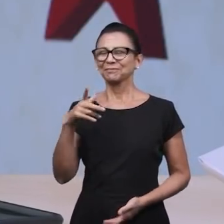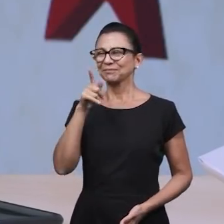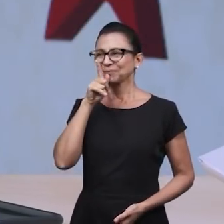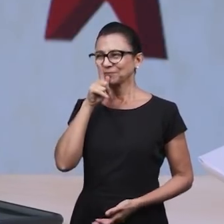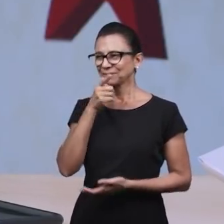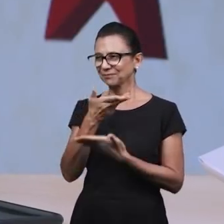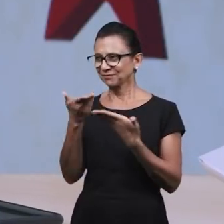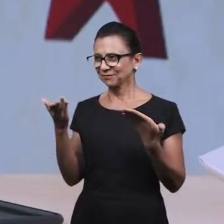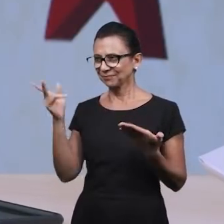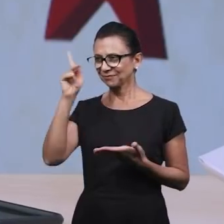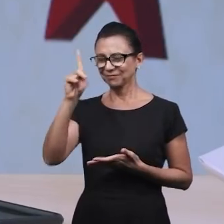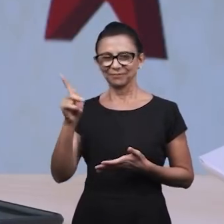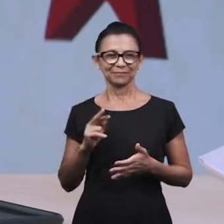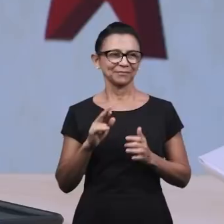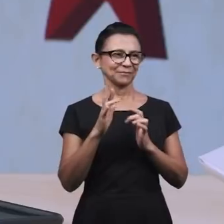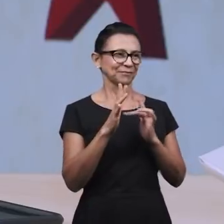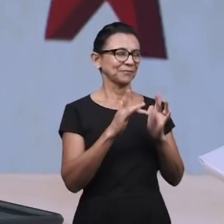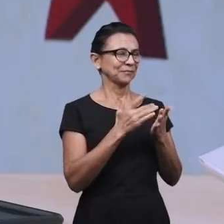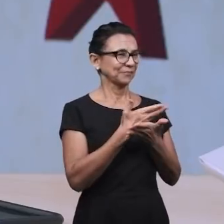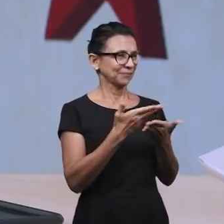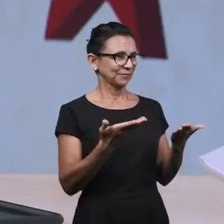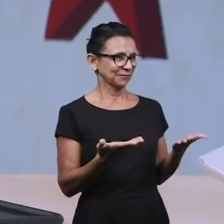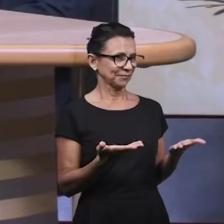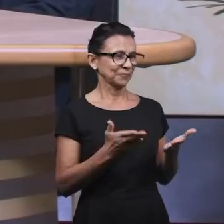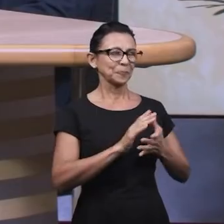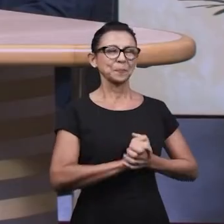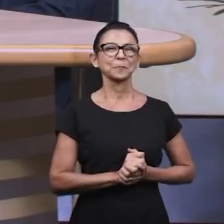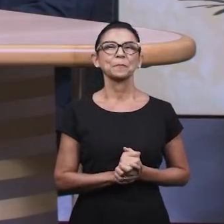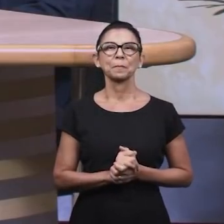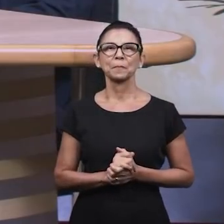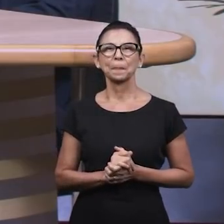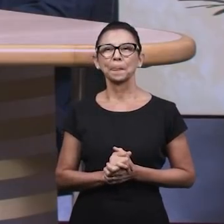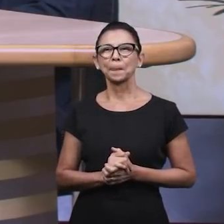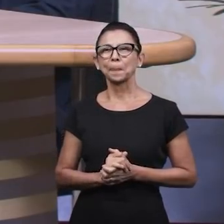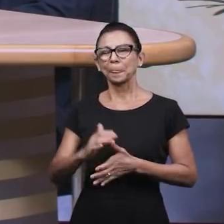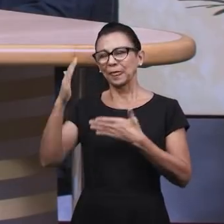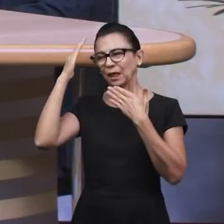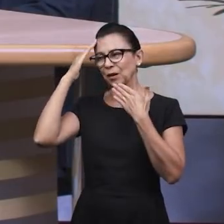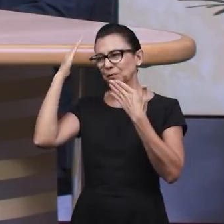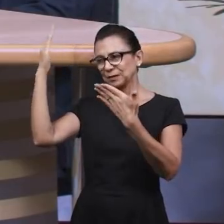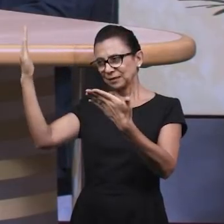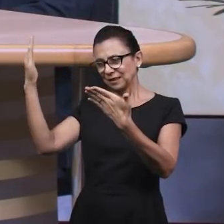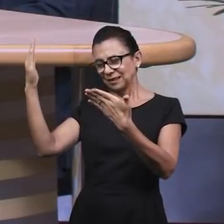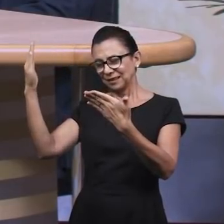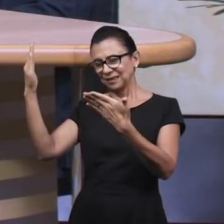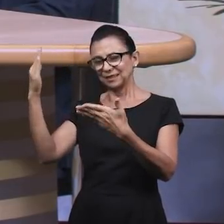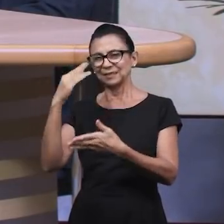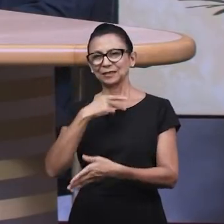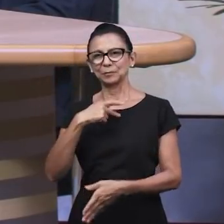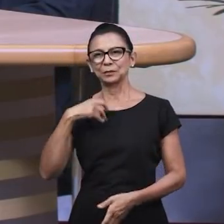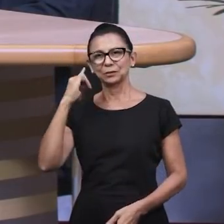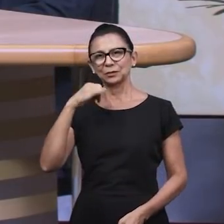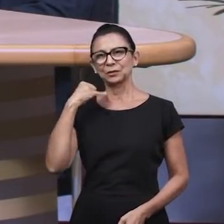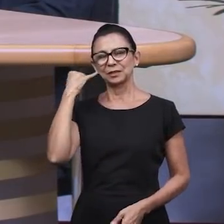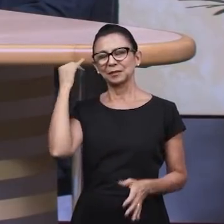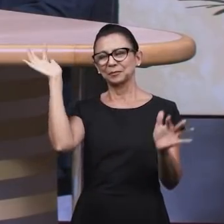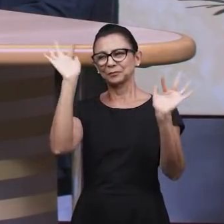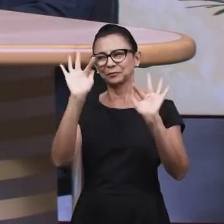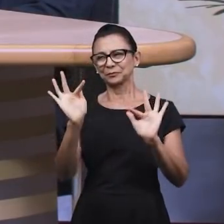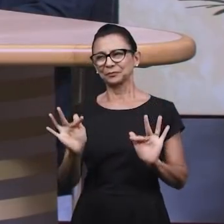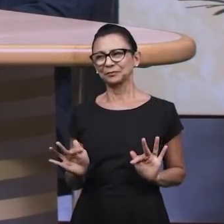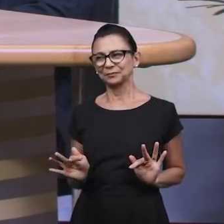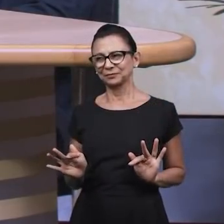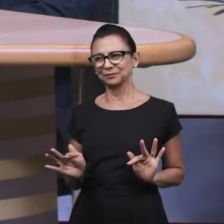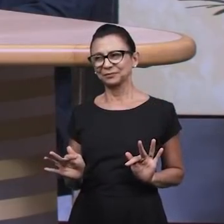Gilson Souza. Pastor Gilson, a paz do Senhor, seja bem-vindo mais uma vez ao Conversas Bíblicas. Amém, obrigado pastor Josias, a paz do Senhor. Estou muito feliz de estar